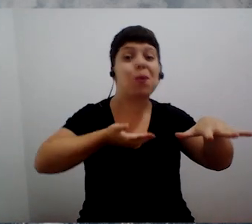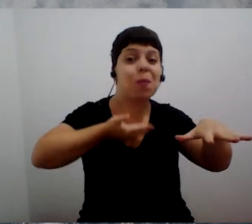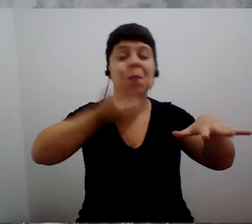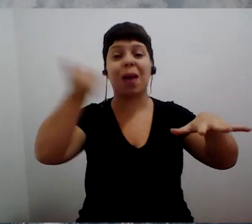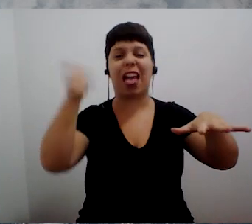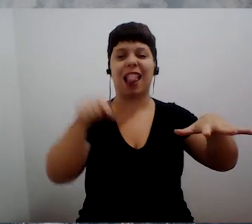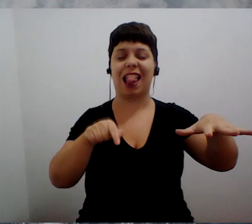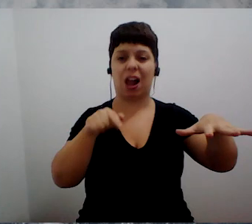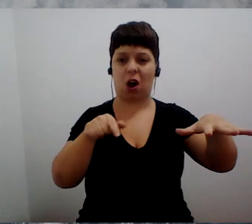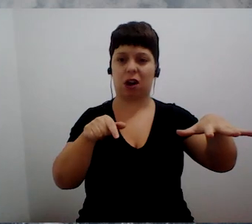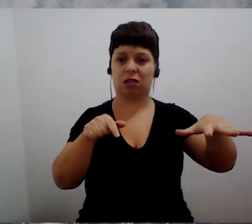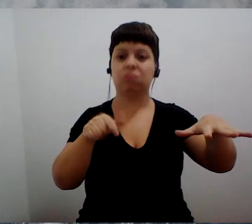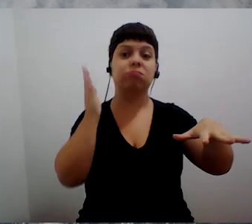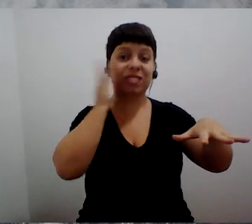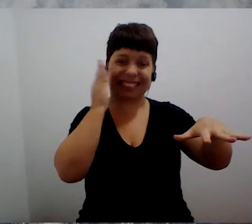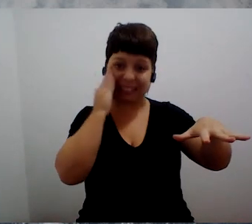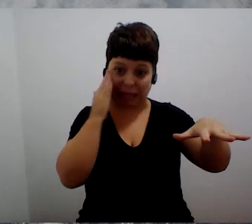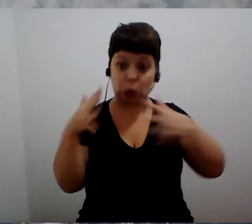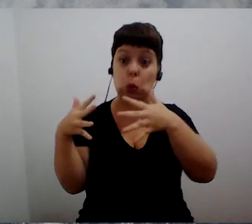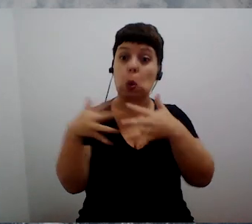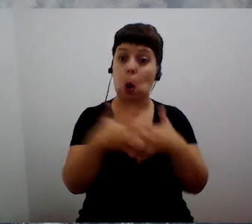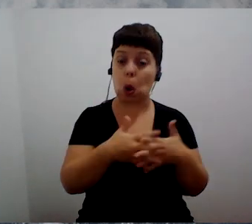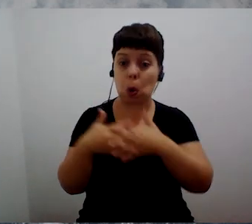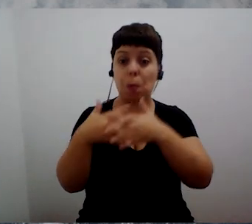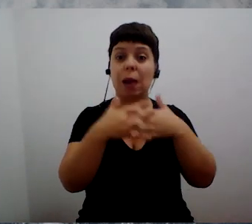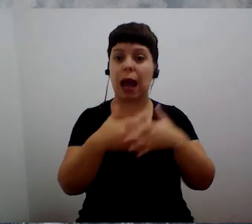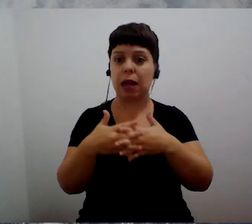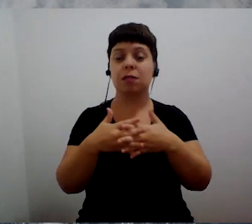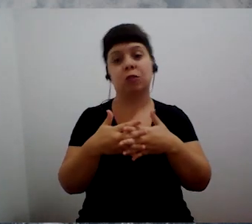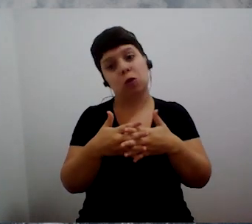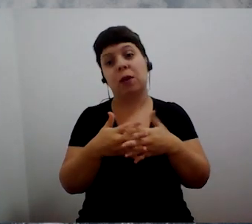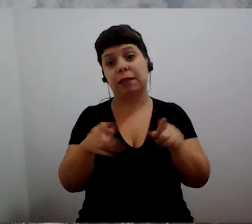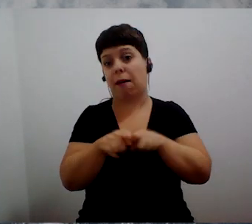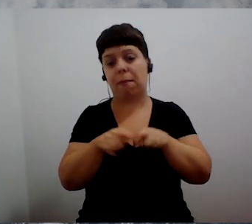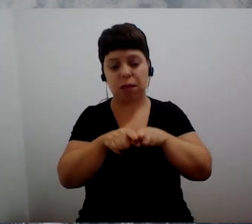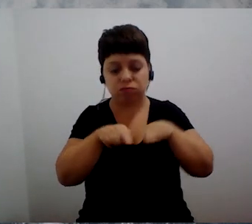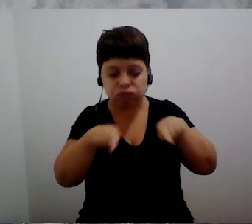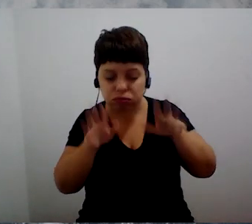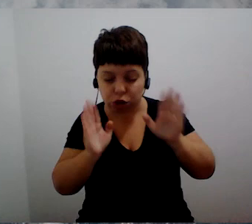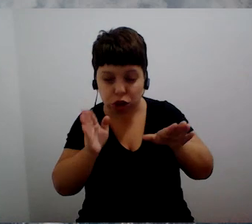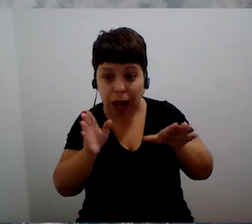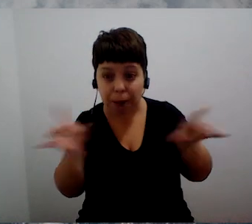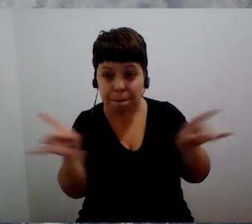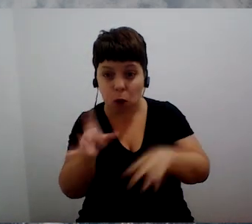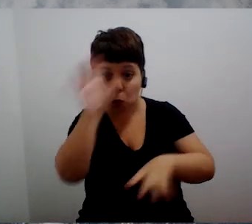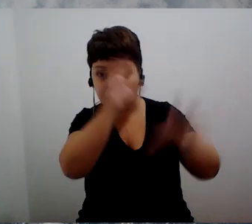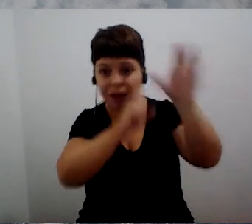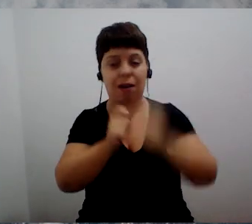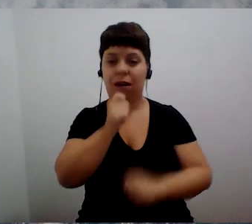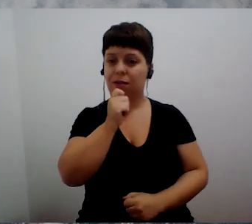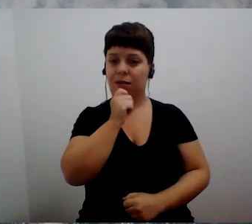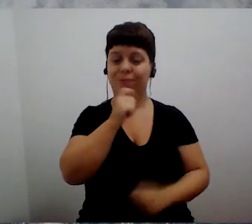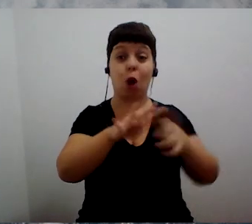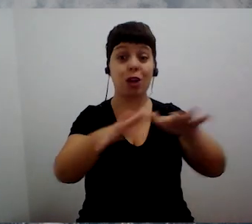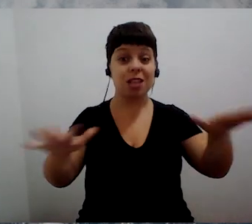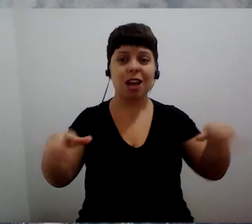lindo. Dos mares, o melhor. Esse é o nosso plano. Reconhecemos a complexidade desse sistema, ainda que não